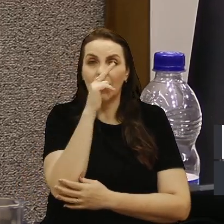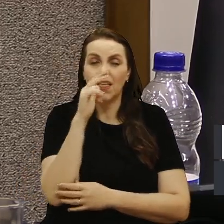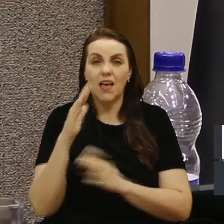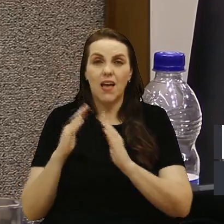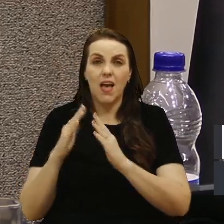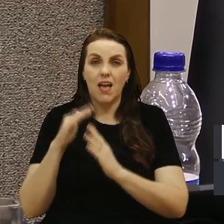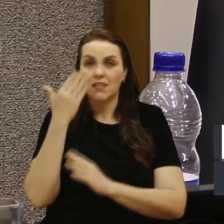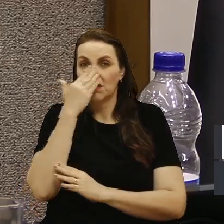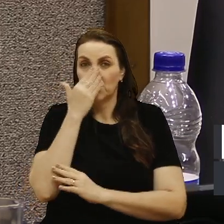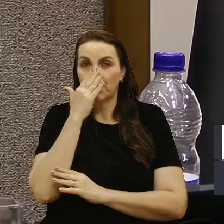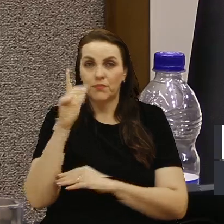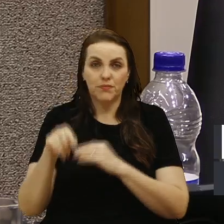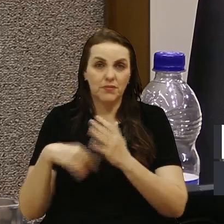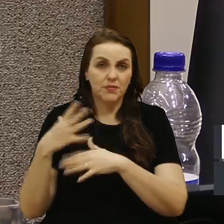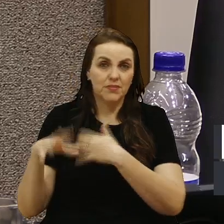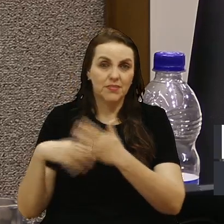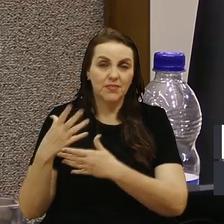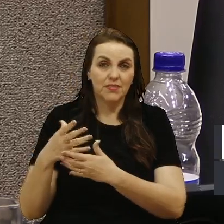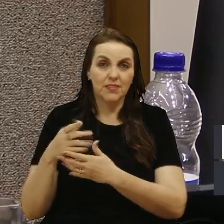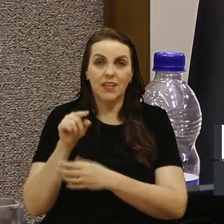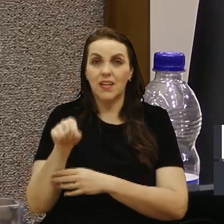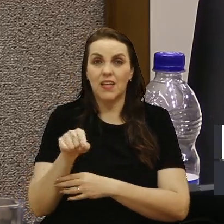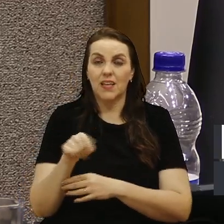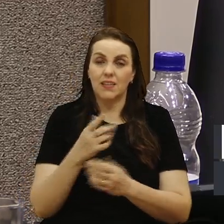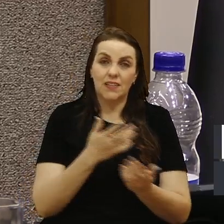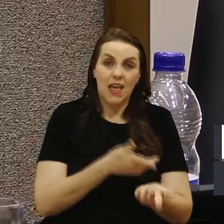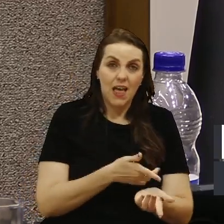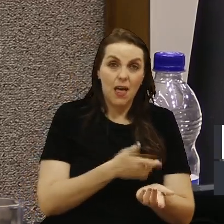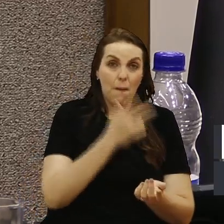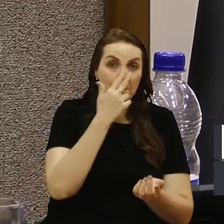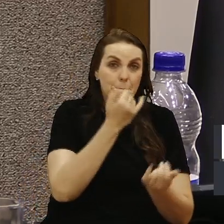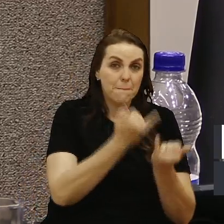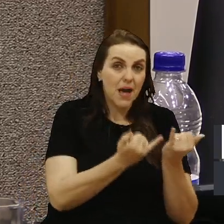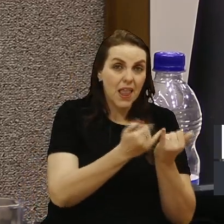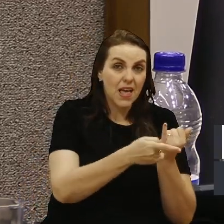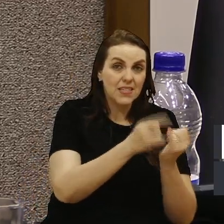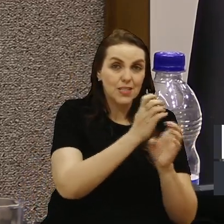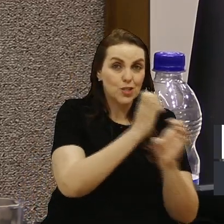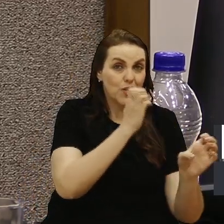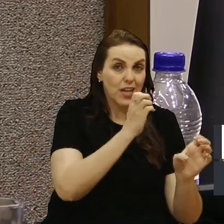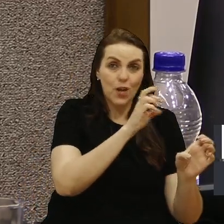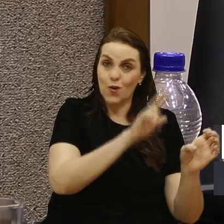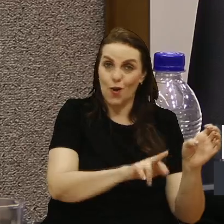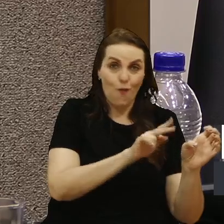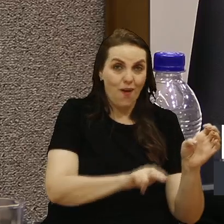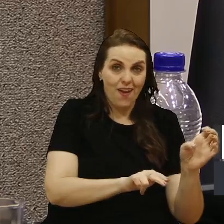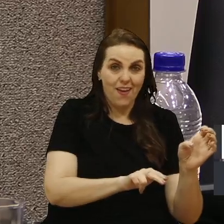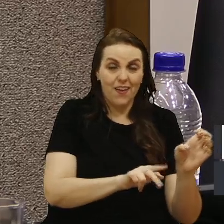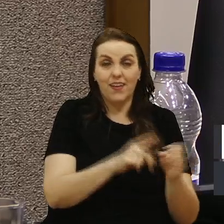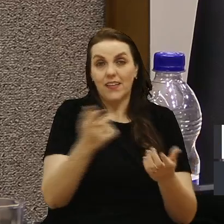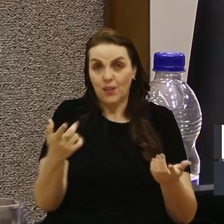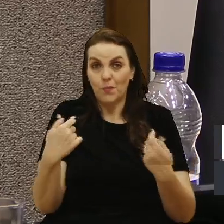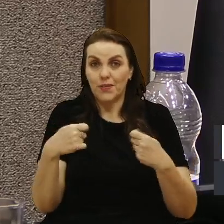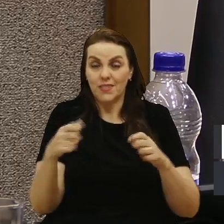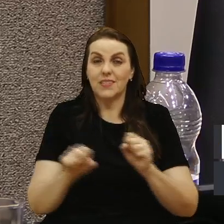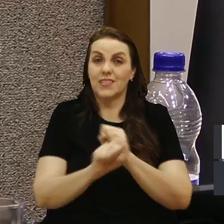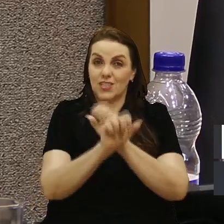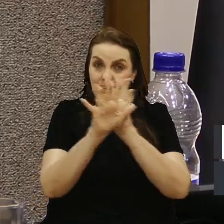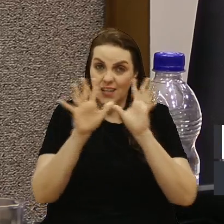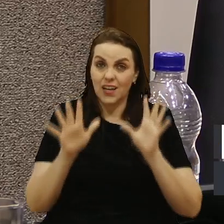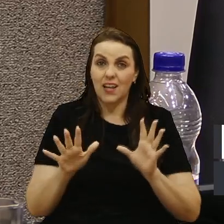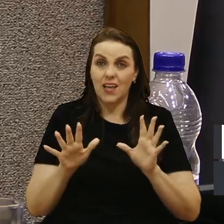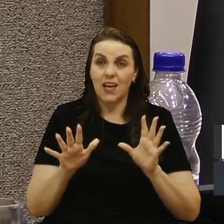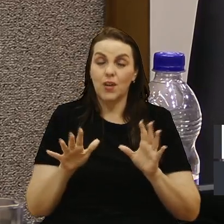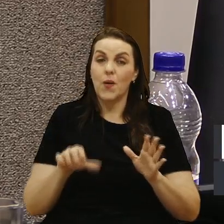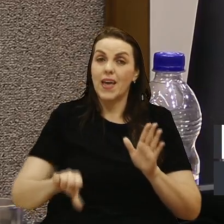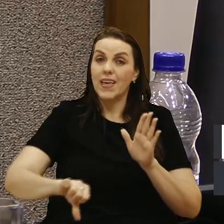não parece, outro parece, porém não é. O homem parece engenheiro, mas não é. E a gente tem que deixar claro que é